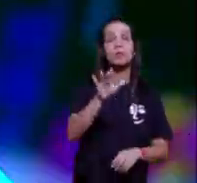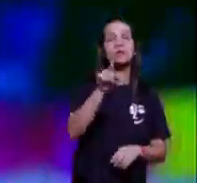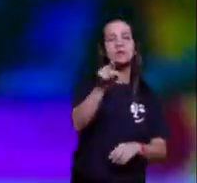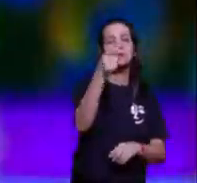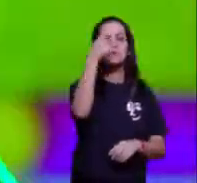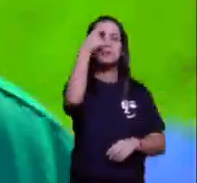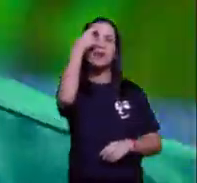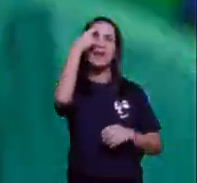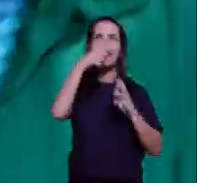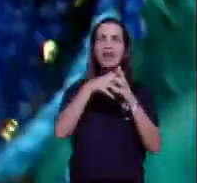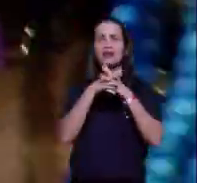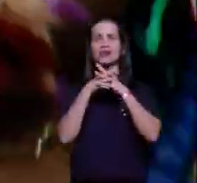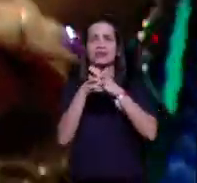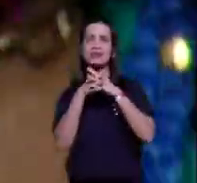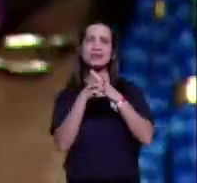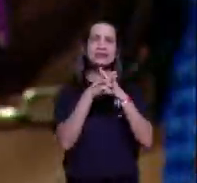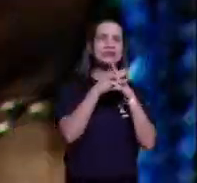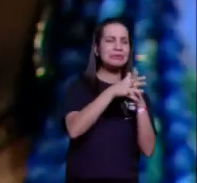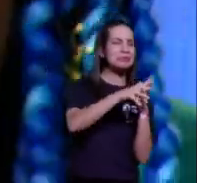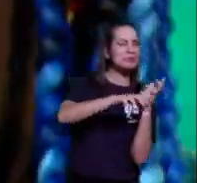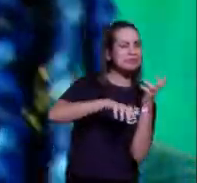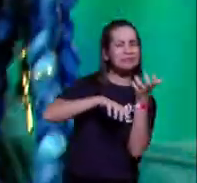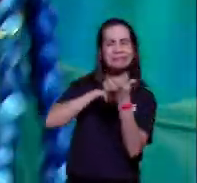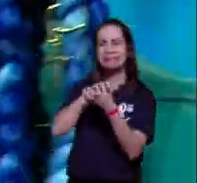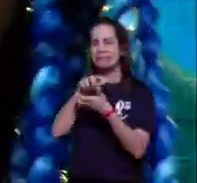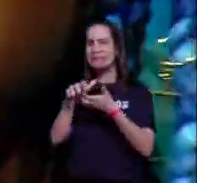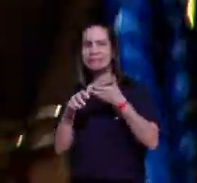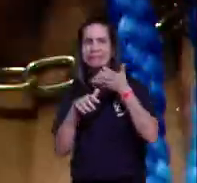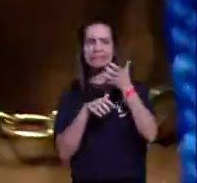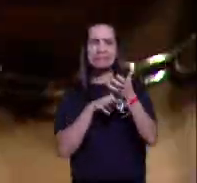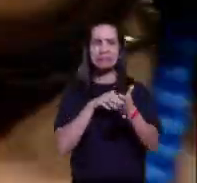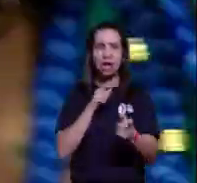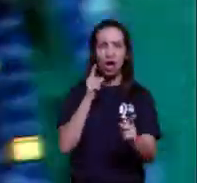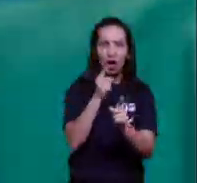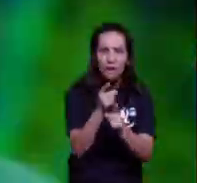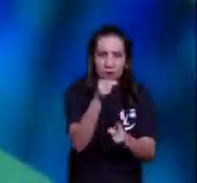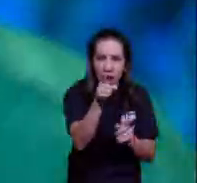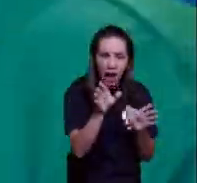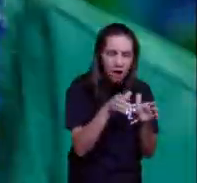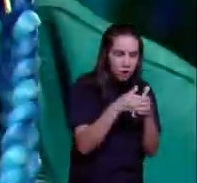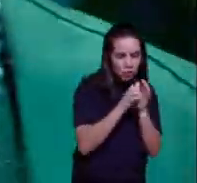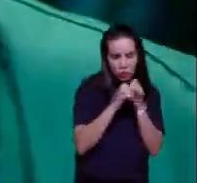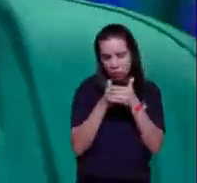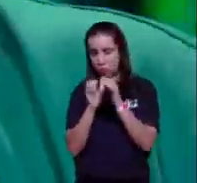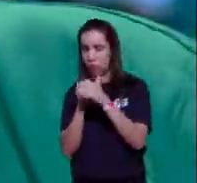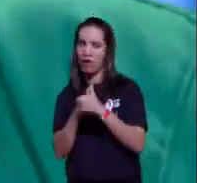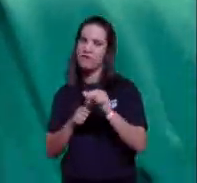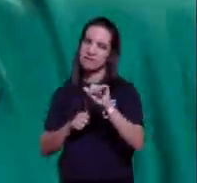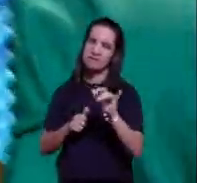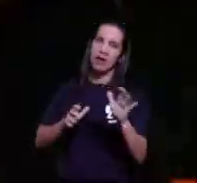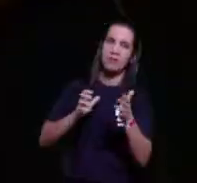achou confusão. Pra eu não te encontrar, se esconda. Se esconda, porque se eu te